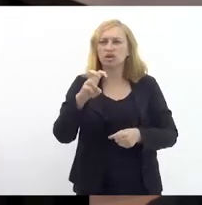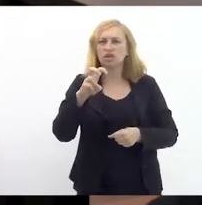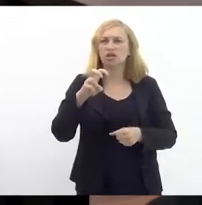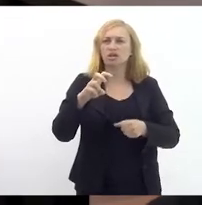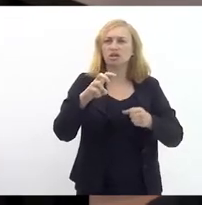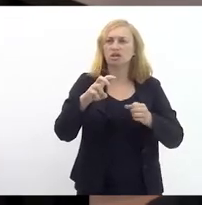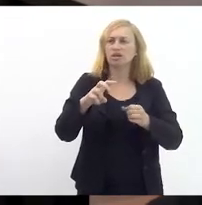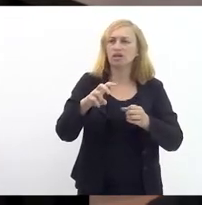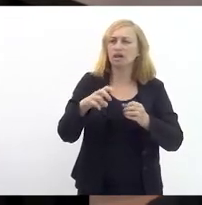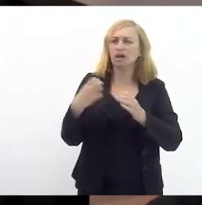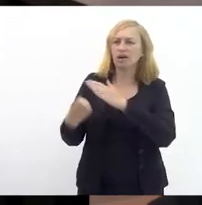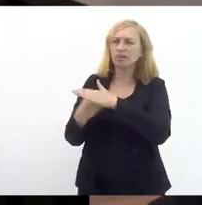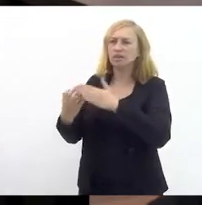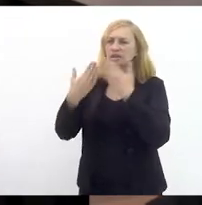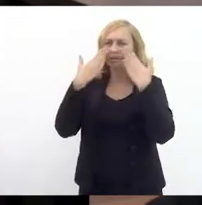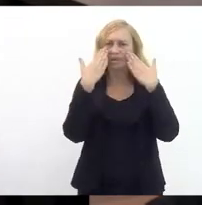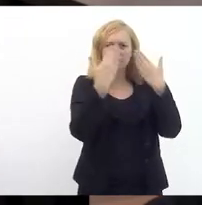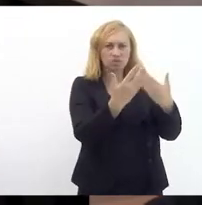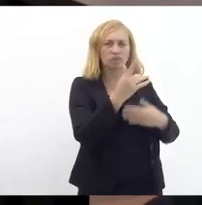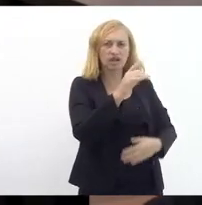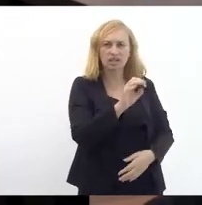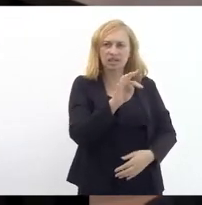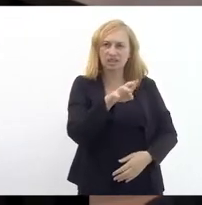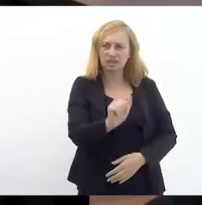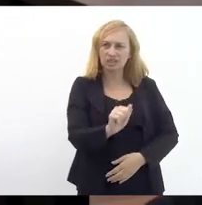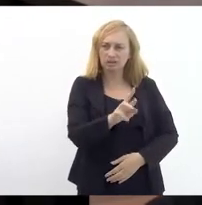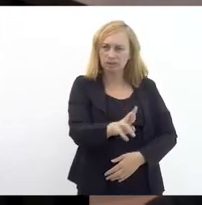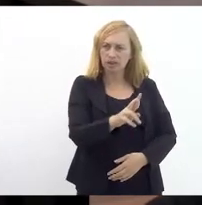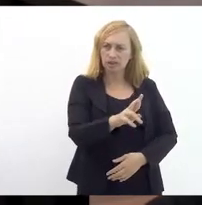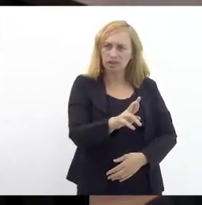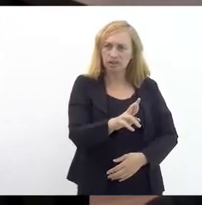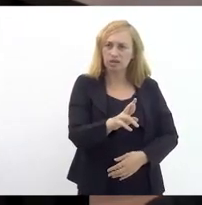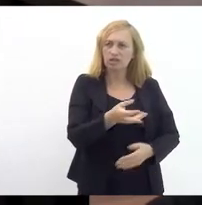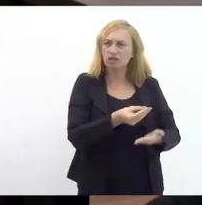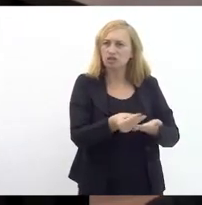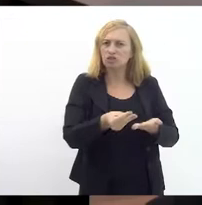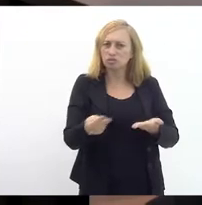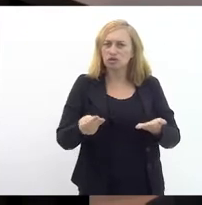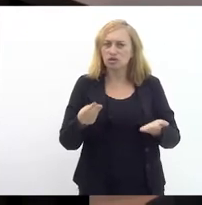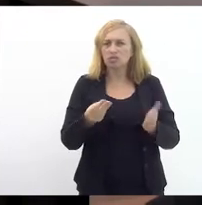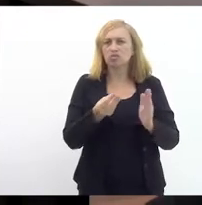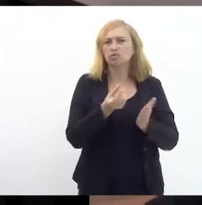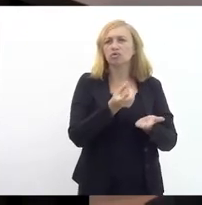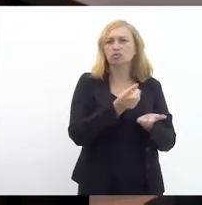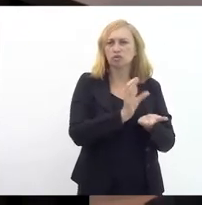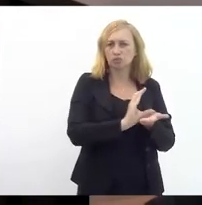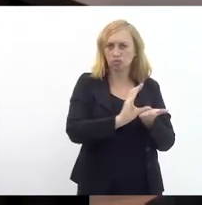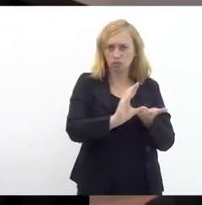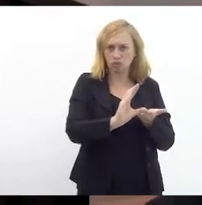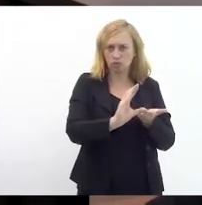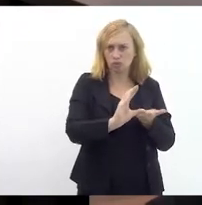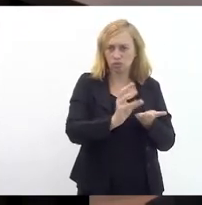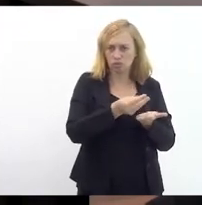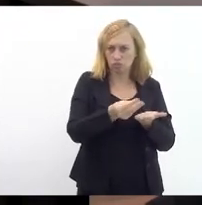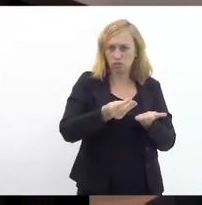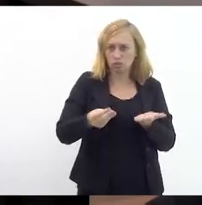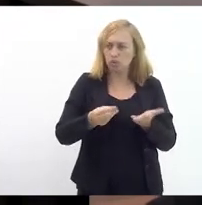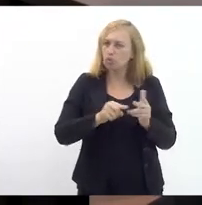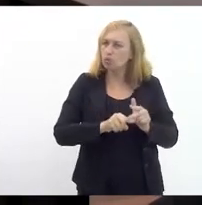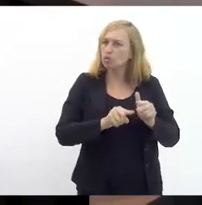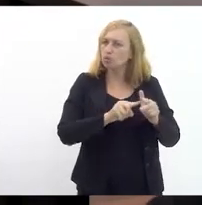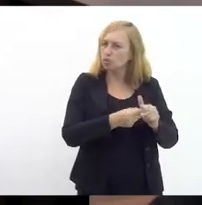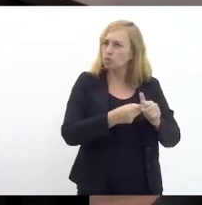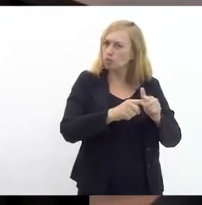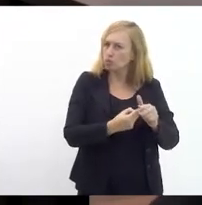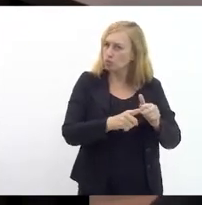CETRANS uma proposta para alteração do escopo e redistribuição dos valores, para fazer alteração